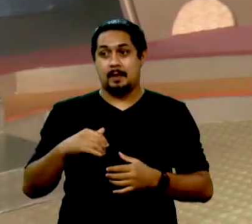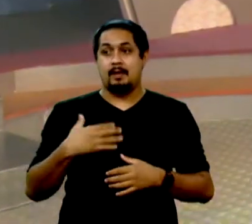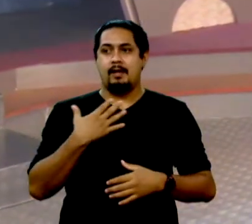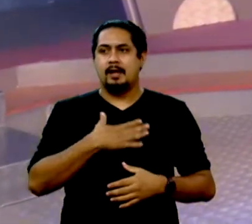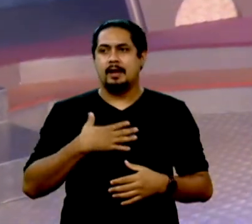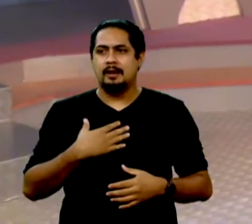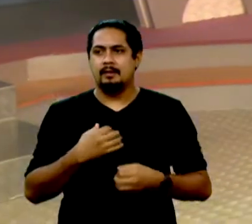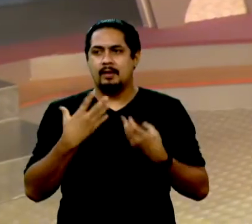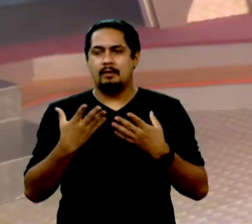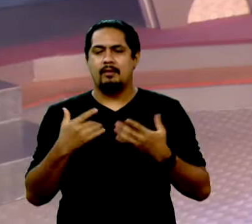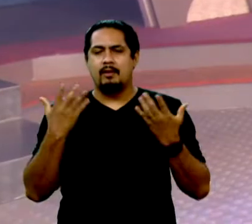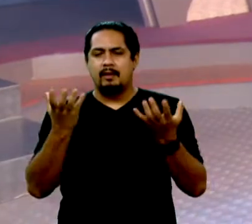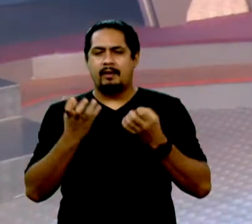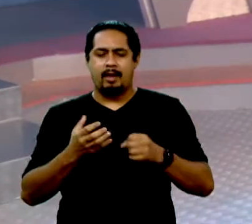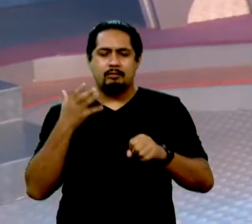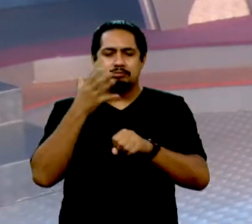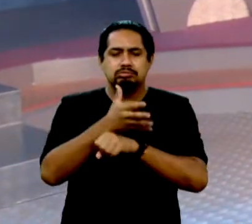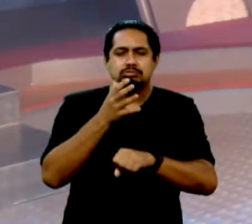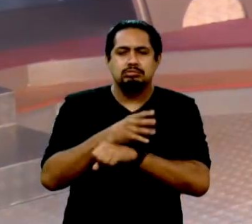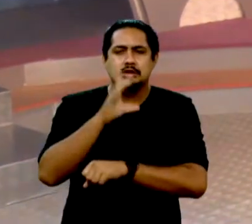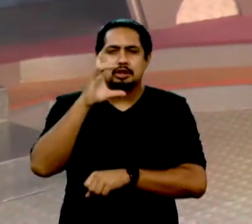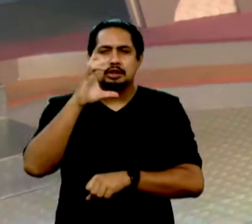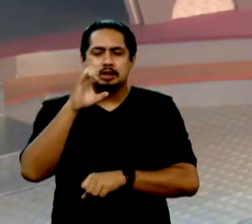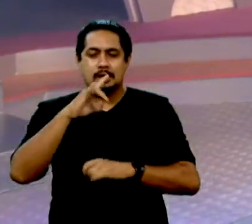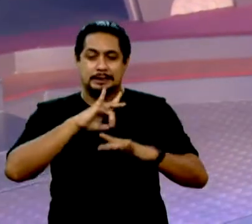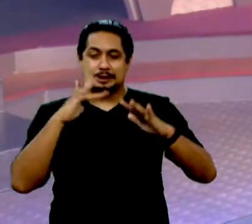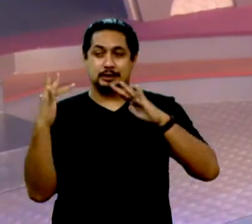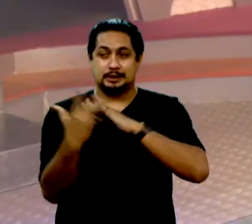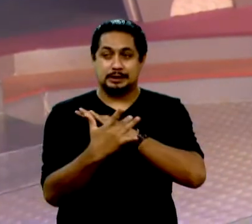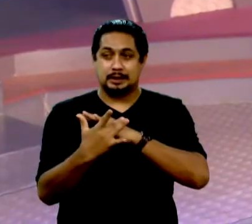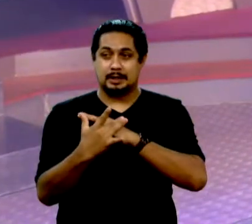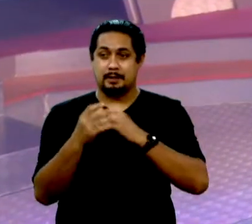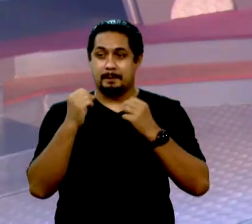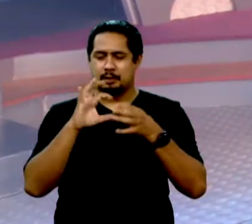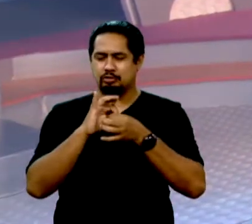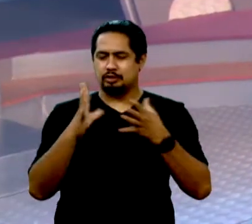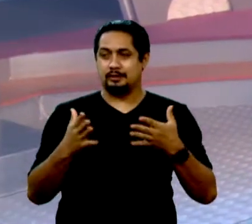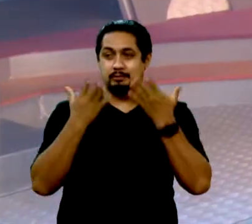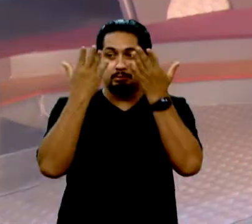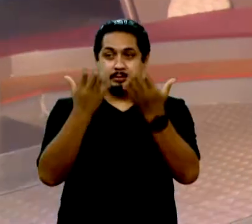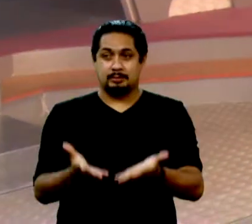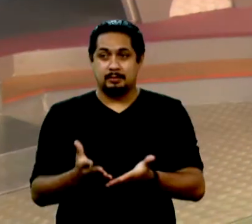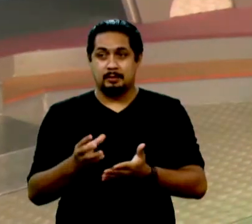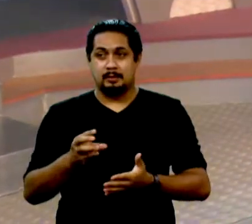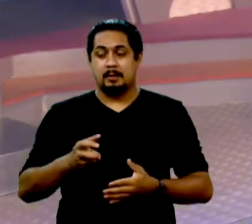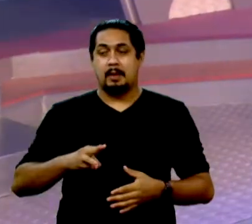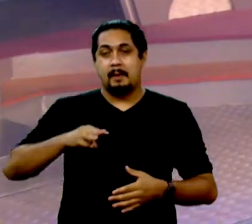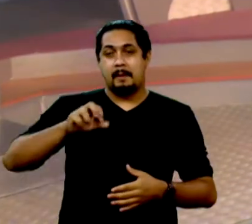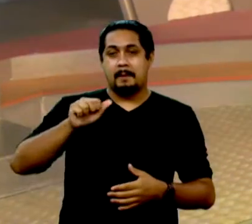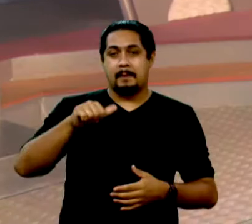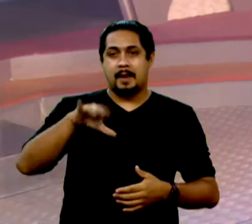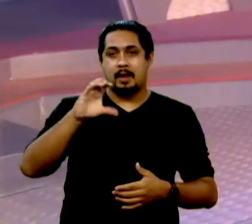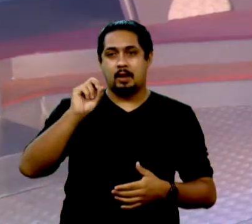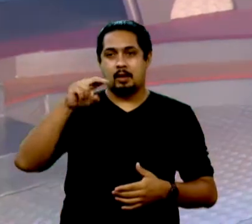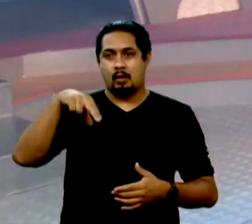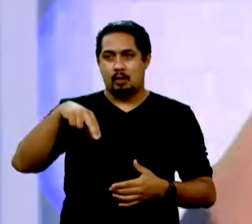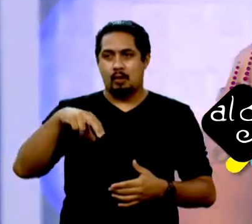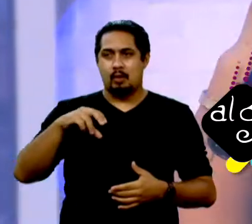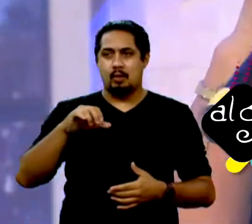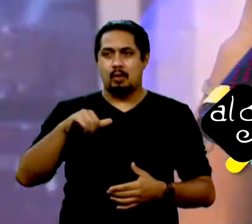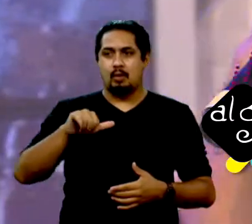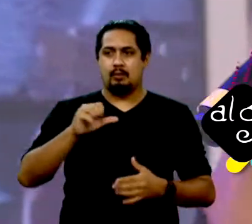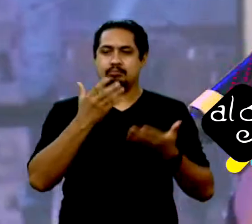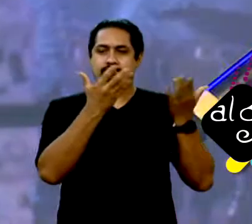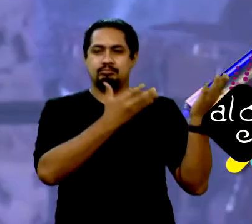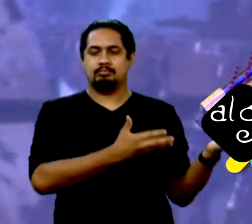quem quiser acessar as redes sociais, pode ficar à vontade. Agora fala pro seu público. Michael Wesley cantou no Instagram. E quando você chega lá no Instagram, você